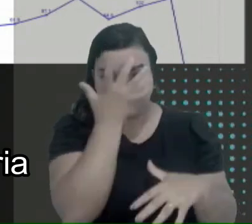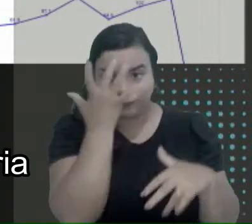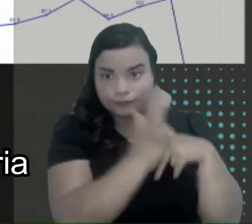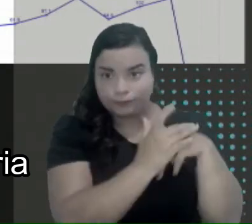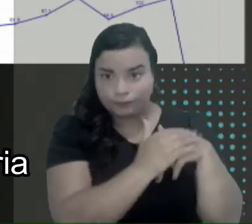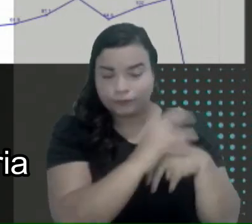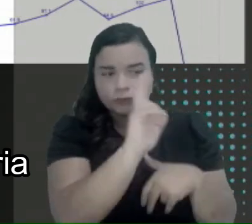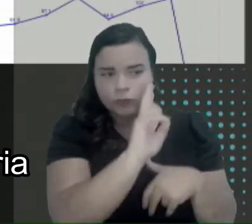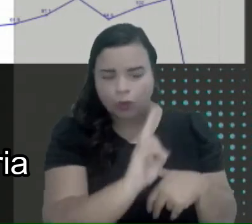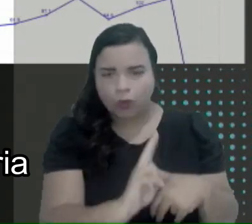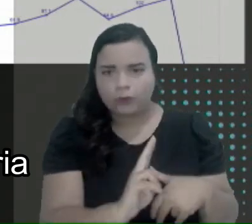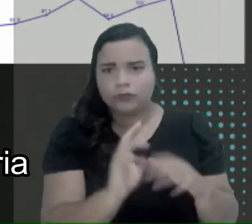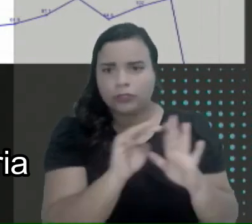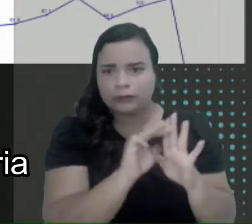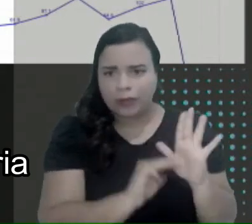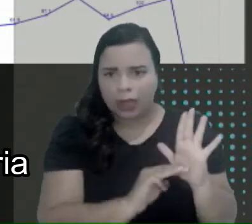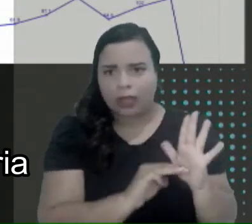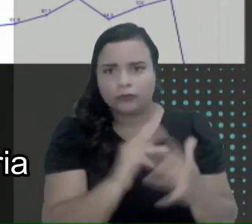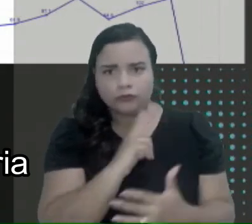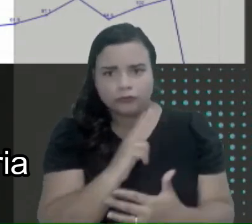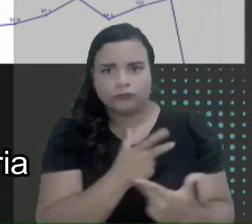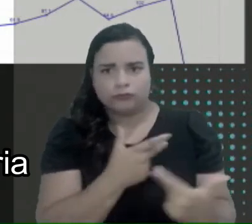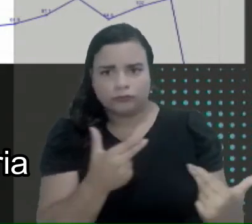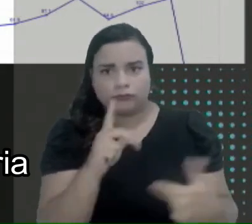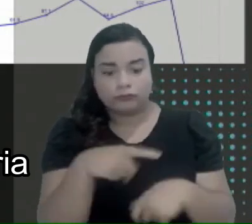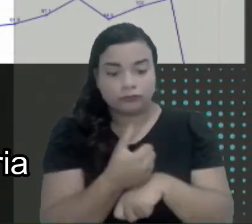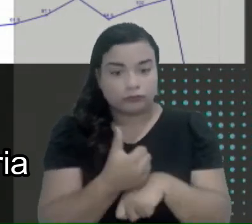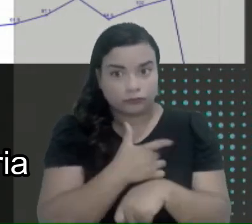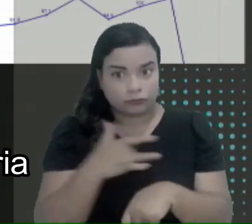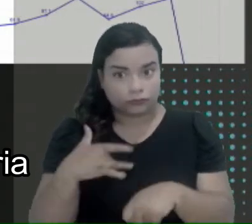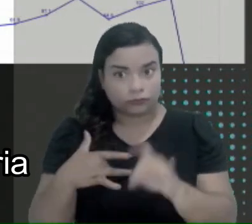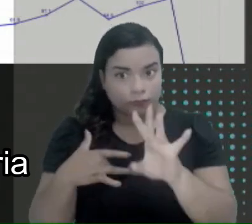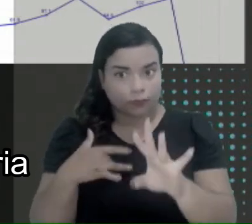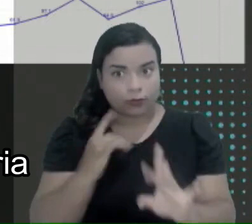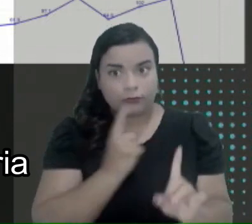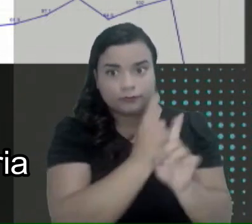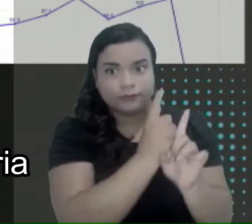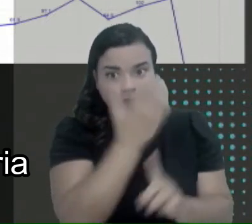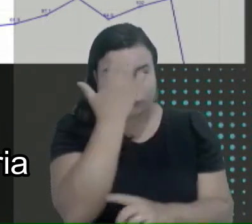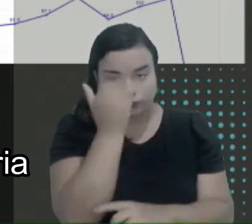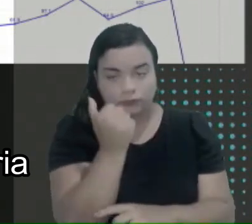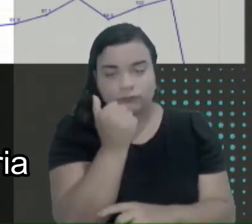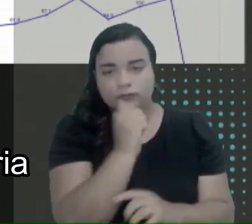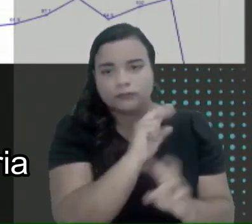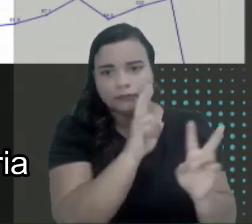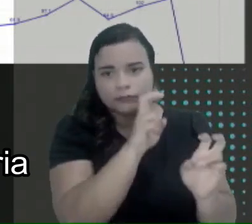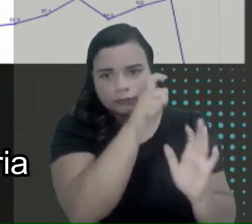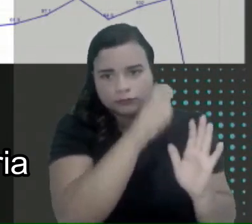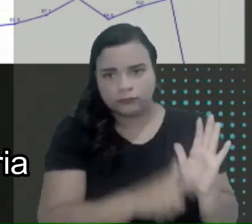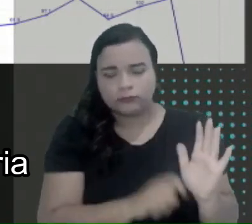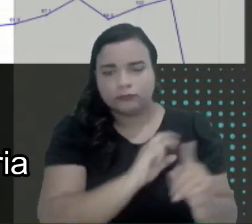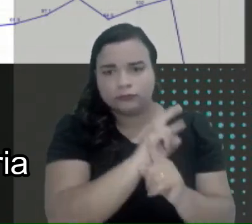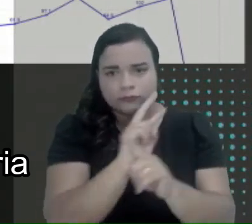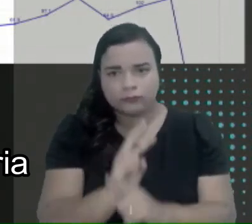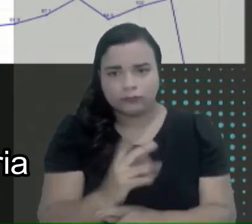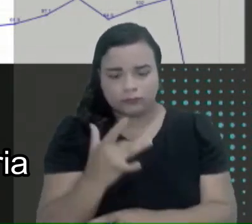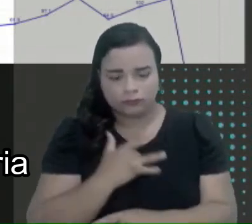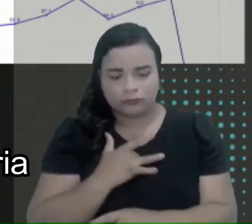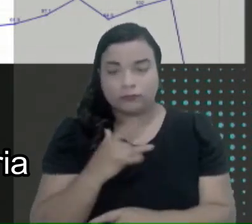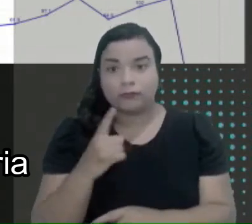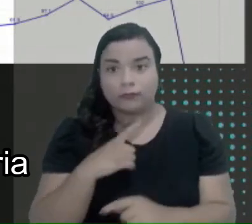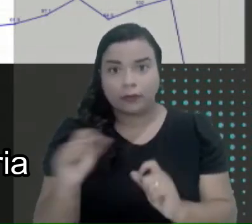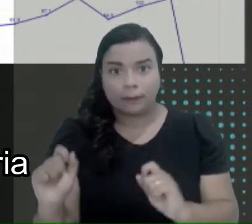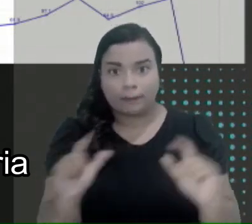dados sensíveis. Então, apenas profissionais de saúde têm acesso ao monitor de tuberculose do Rio. E nesse monitor de tuberculose temos tanto um painel